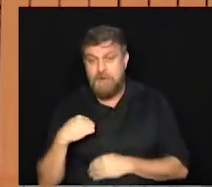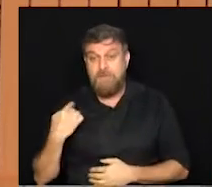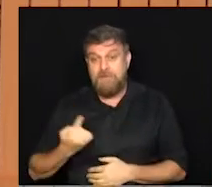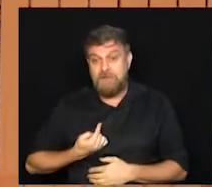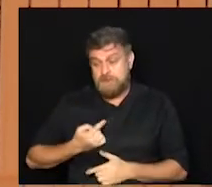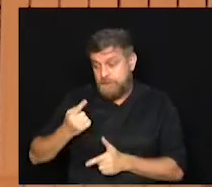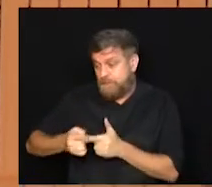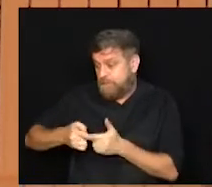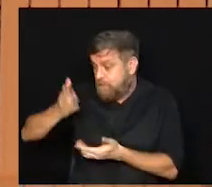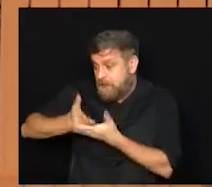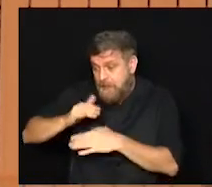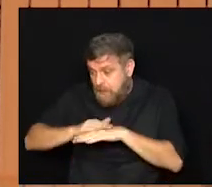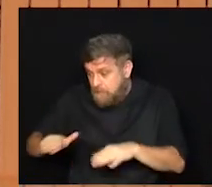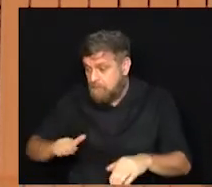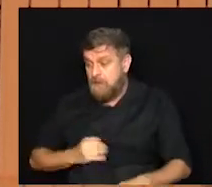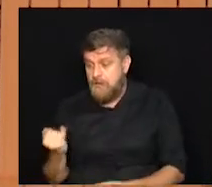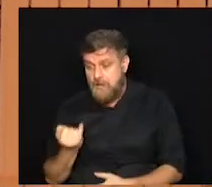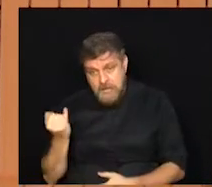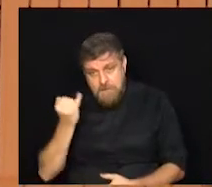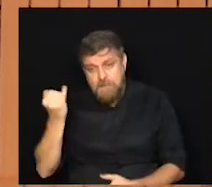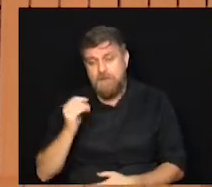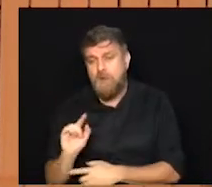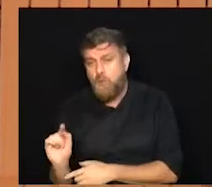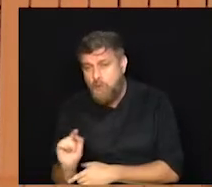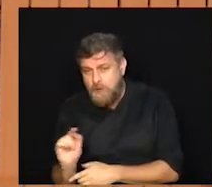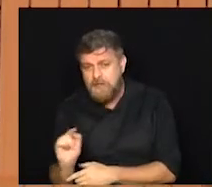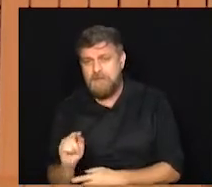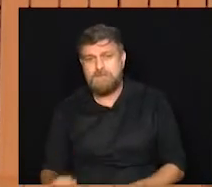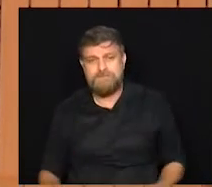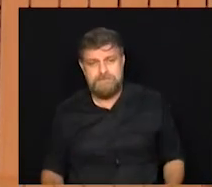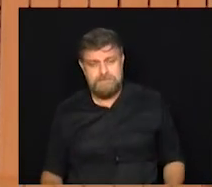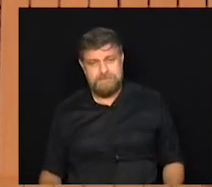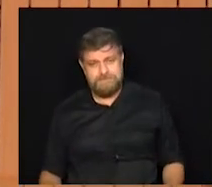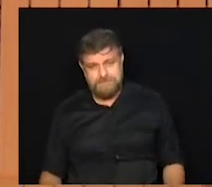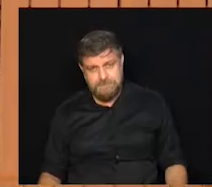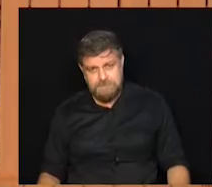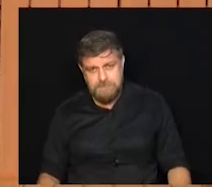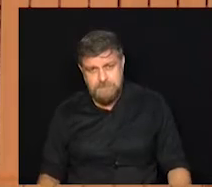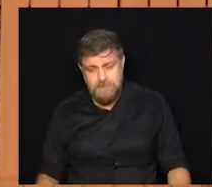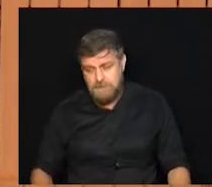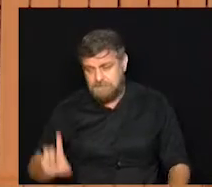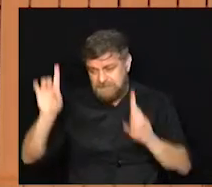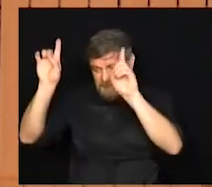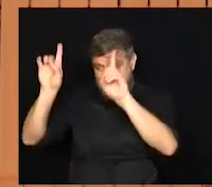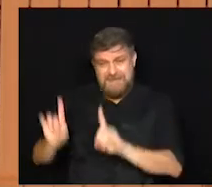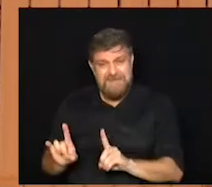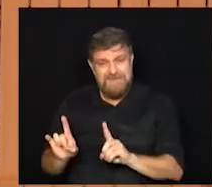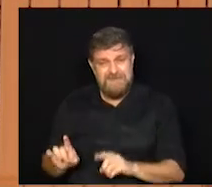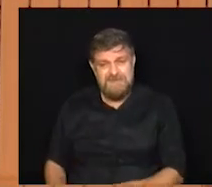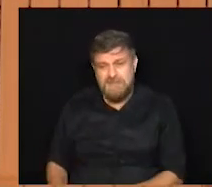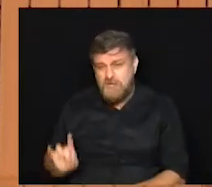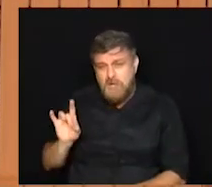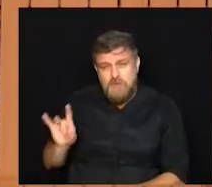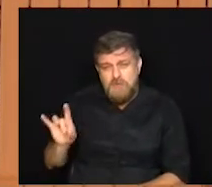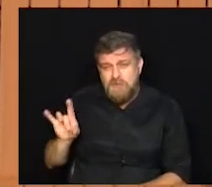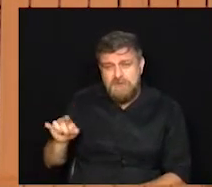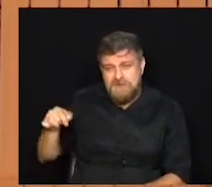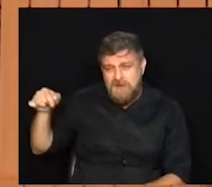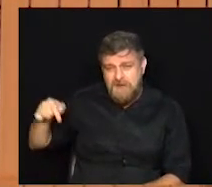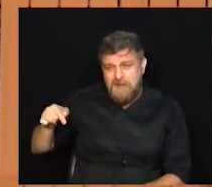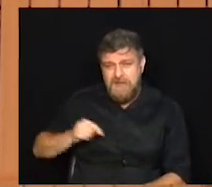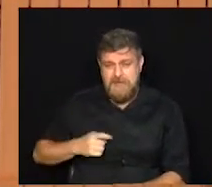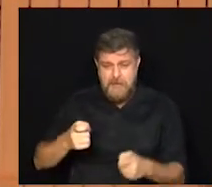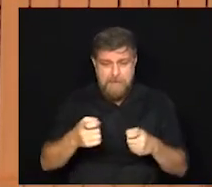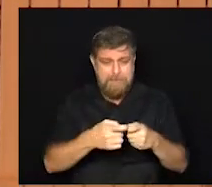que você tocou num fato muito importante do que é. Porque o deficiente não é só ele para o